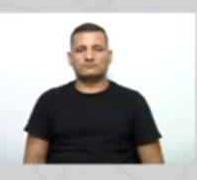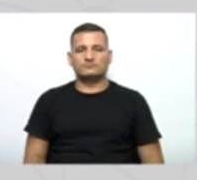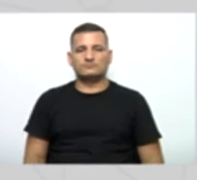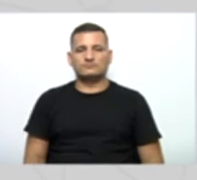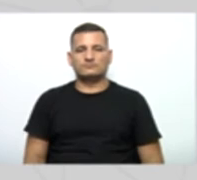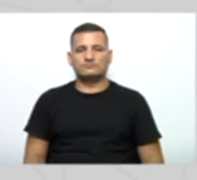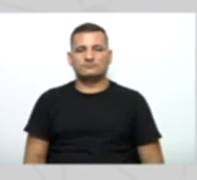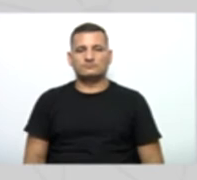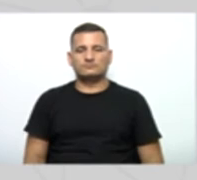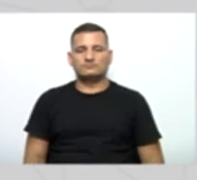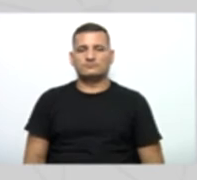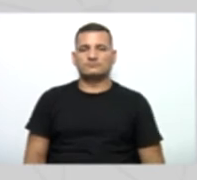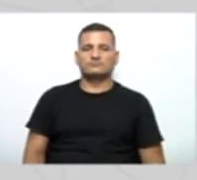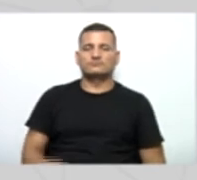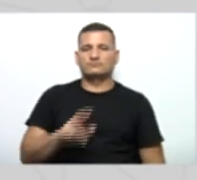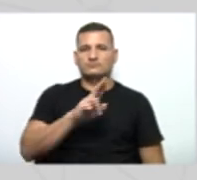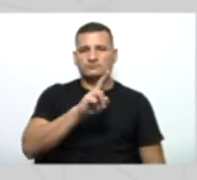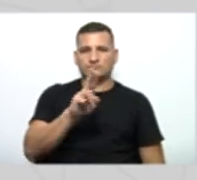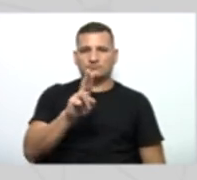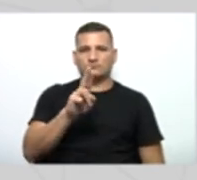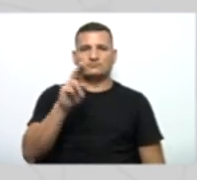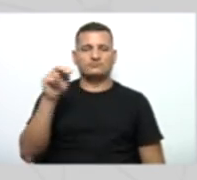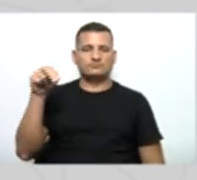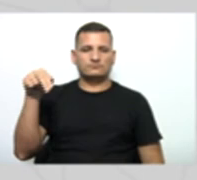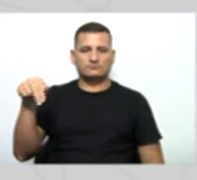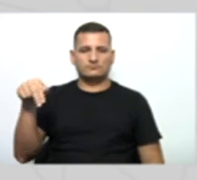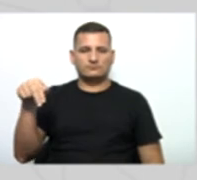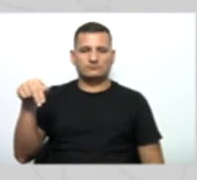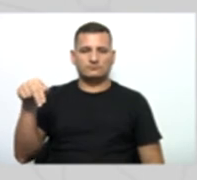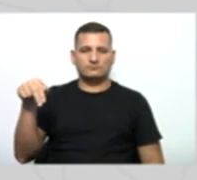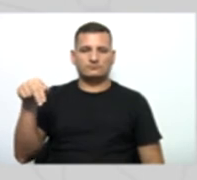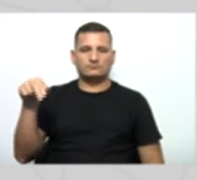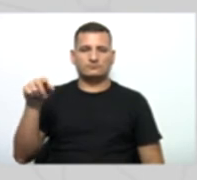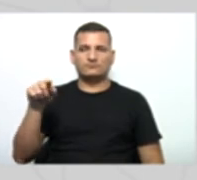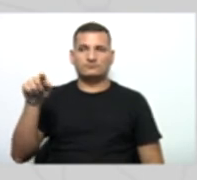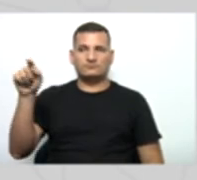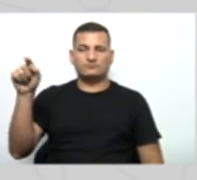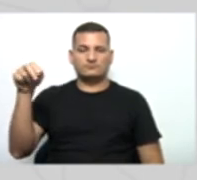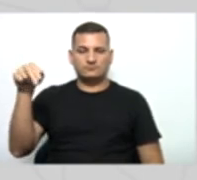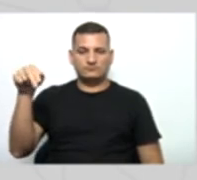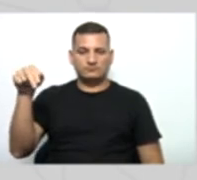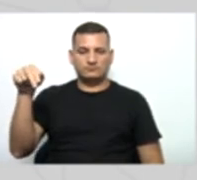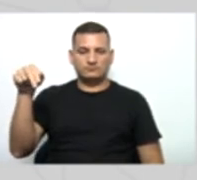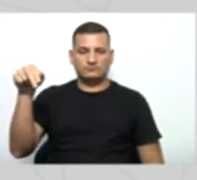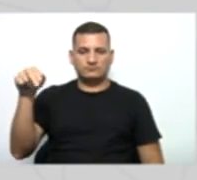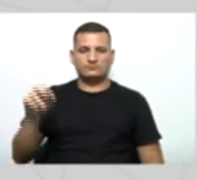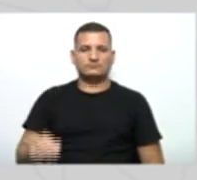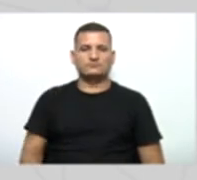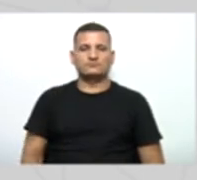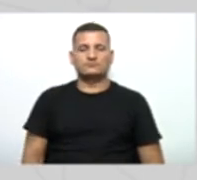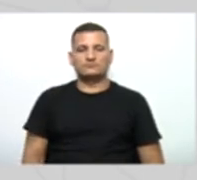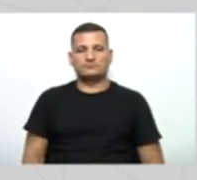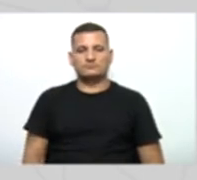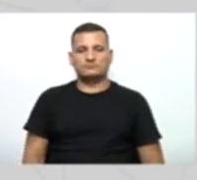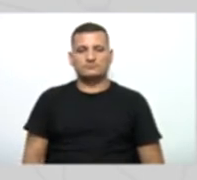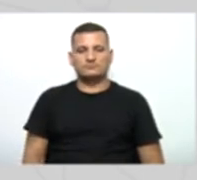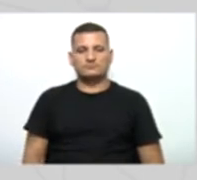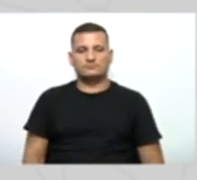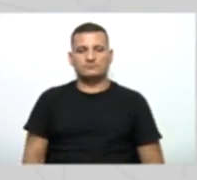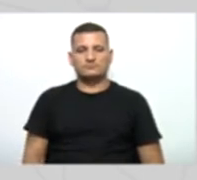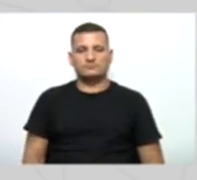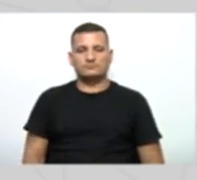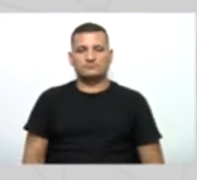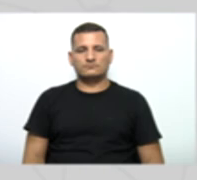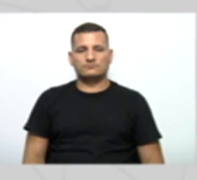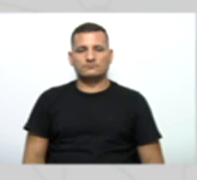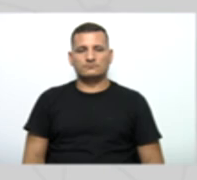self.nome. Recebe o quê? O valor que está no parâmetro n. Já resolvi aqui metade da questão, que era o quê?